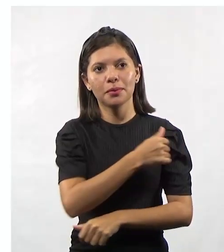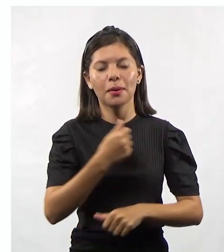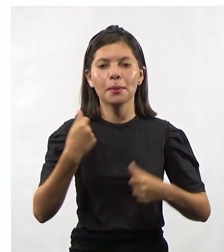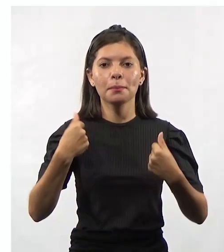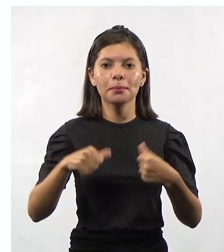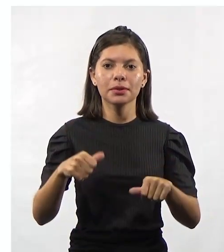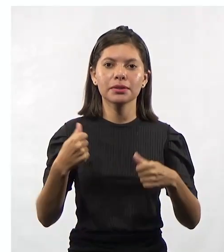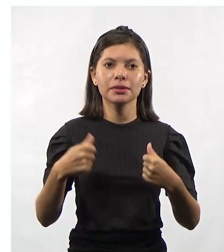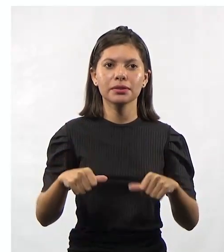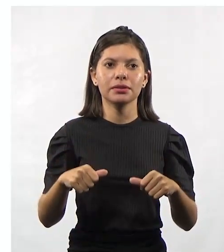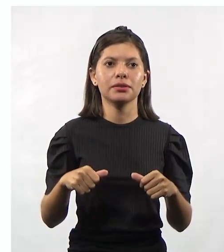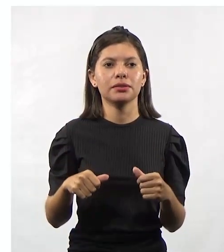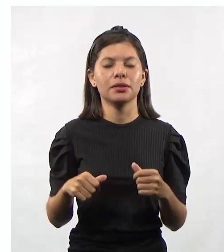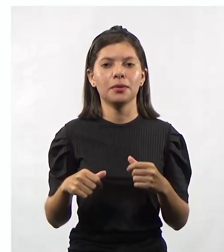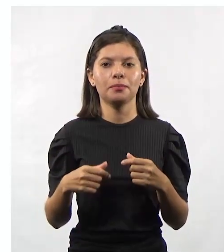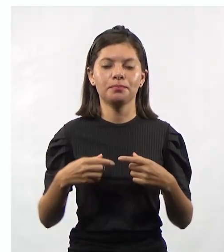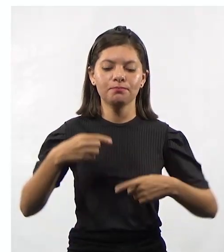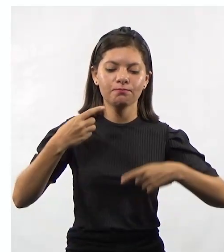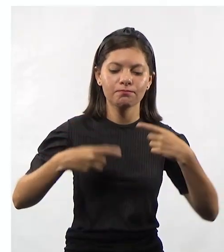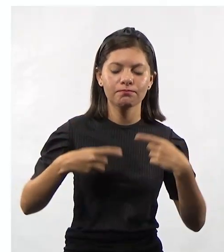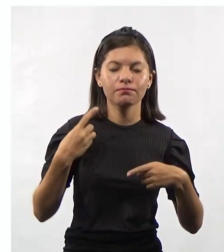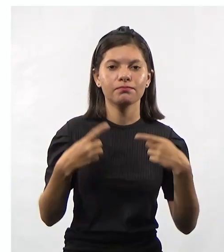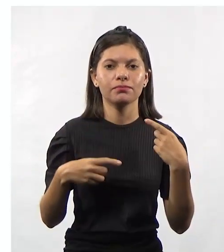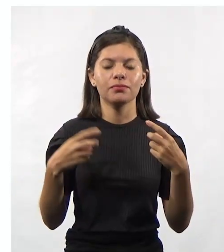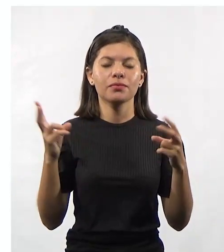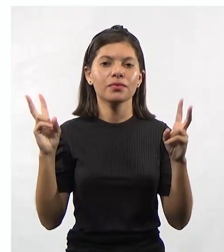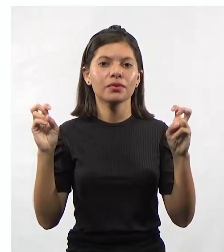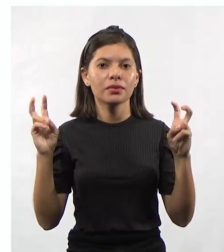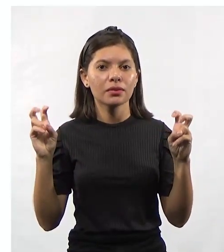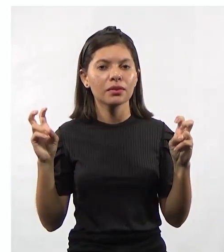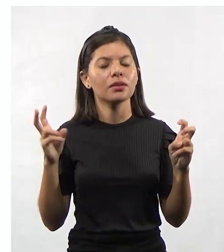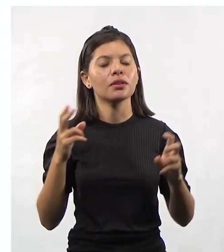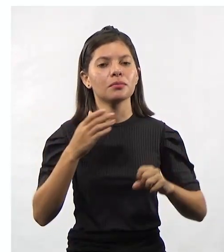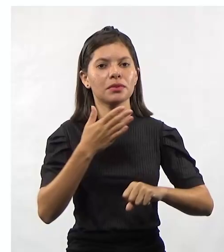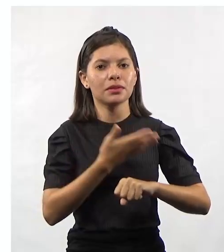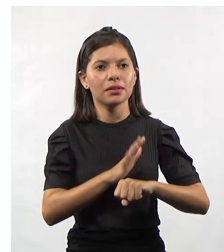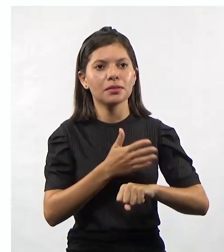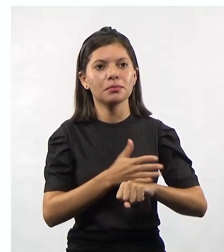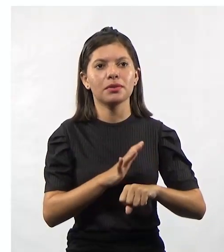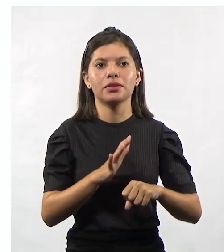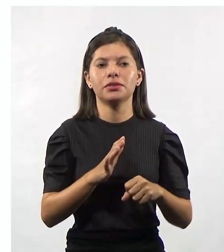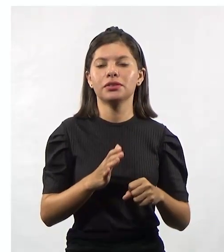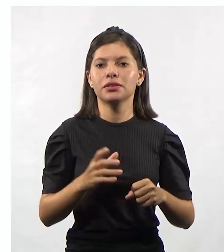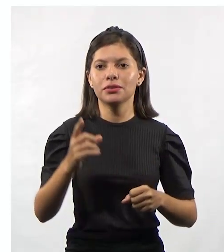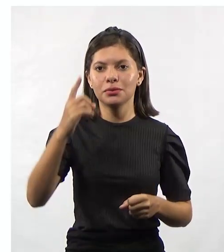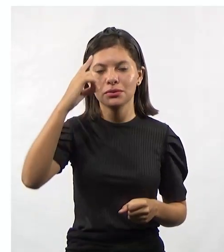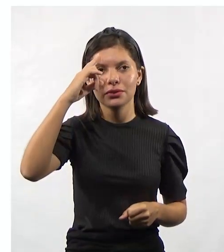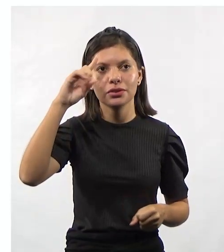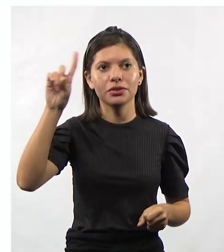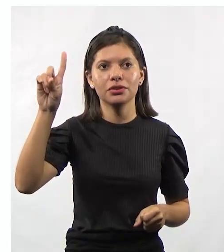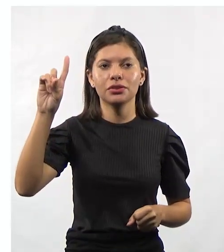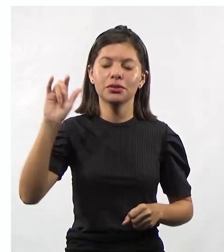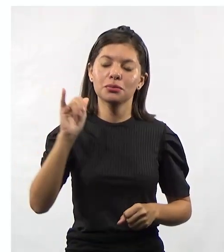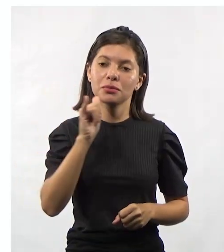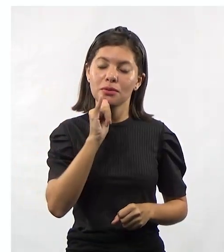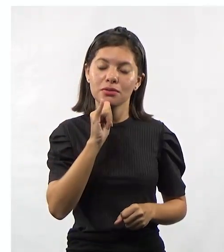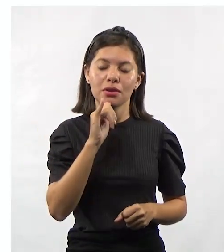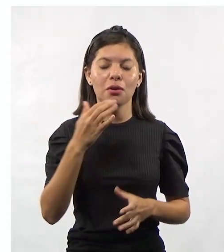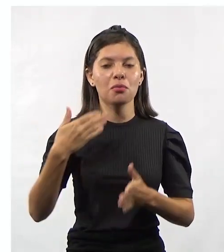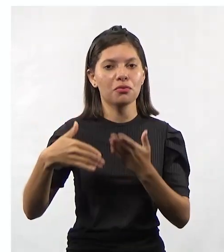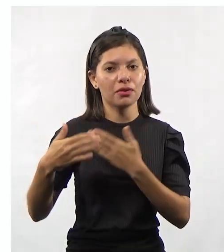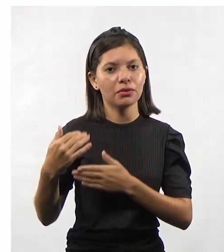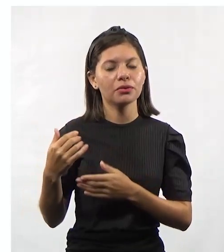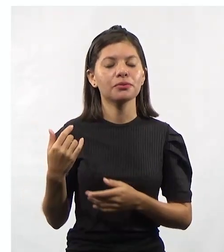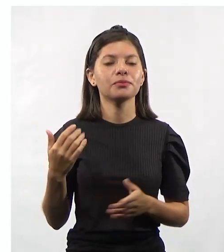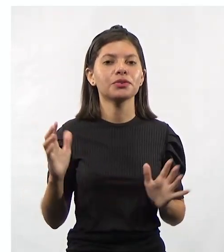alunos. É necessário fazer uma discussão dos temas, das práticas cotidianas, né, como esse